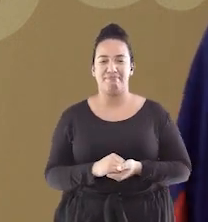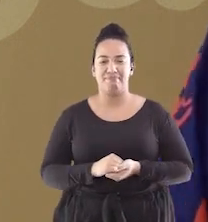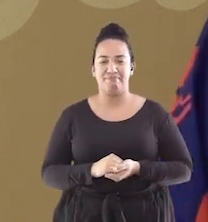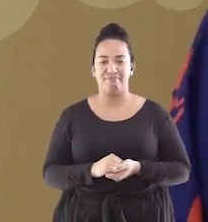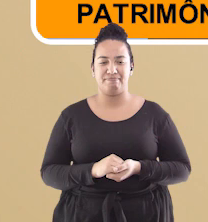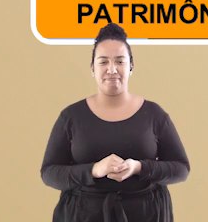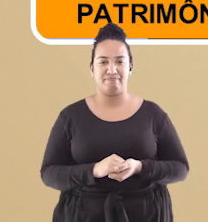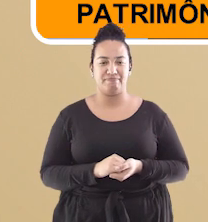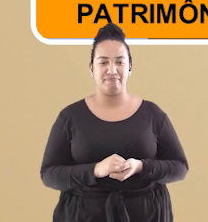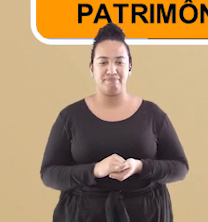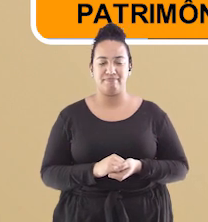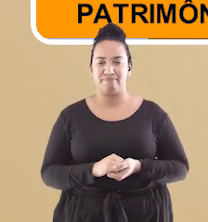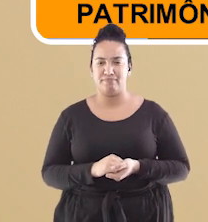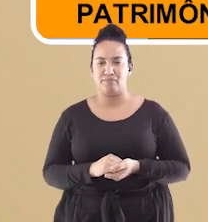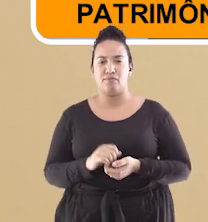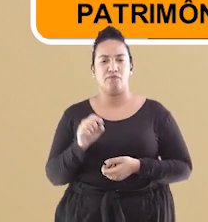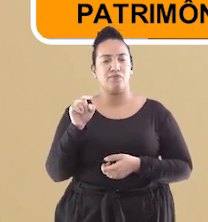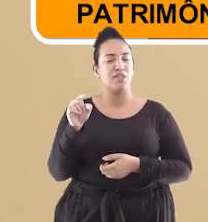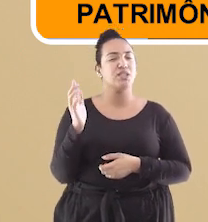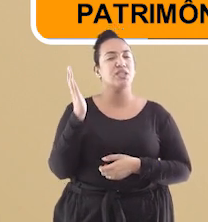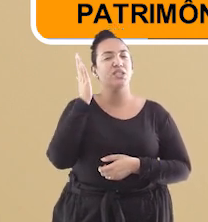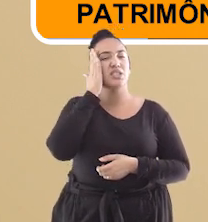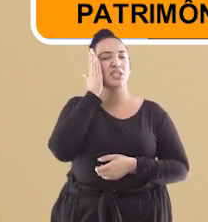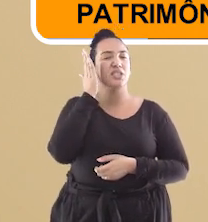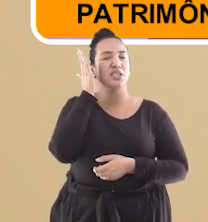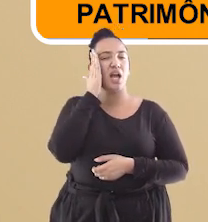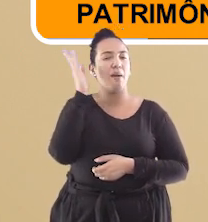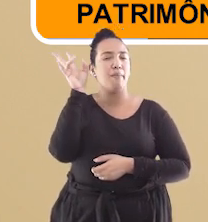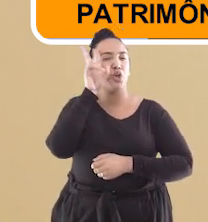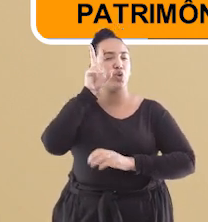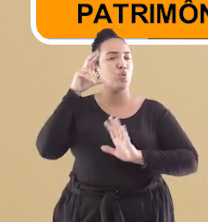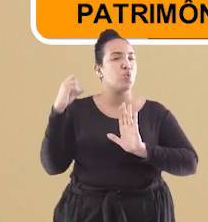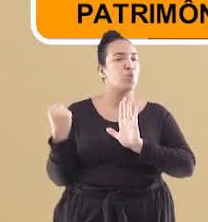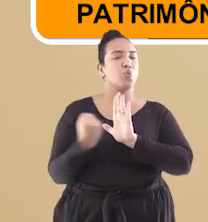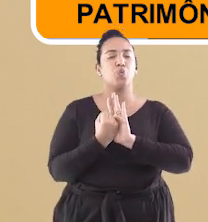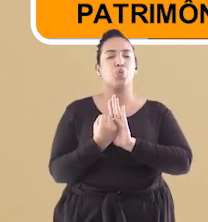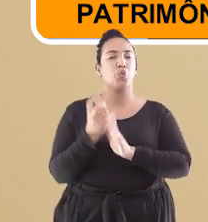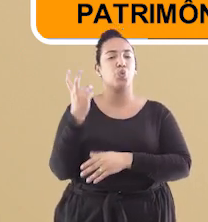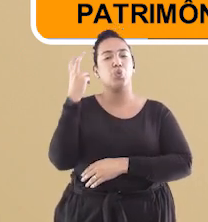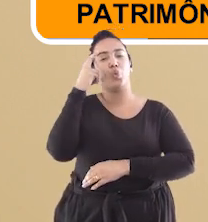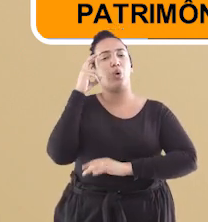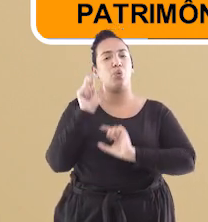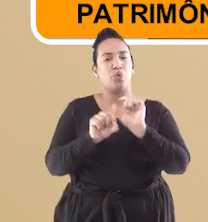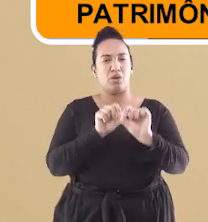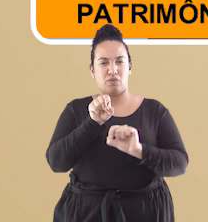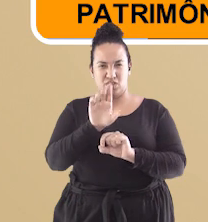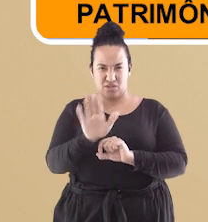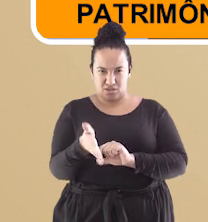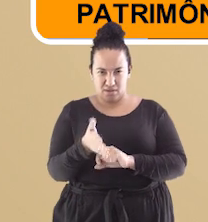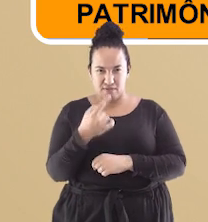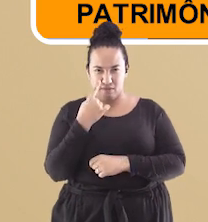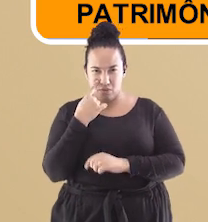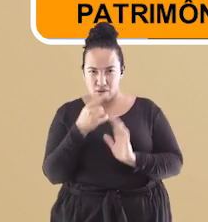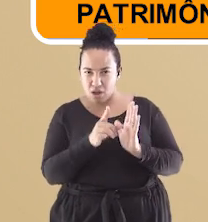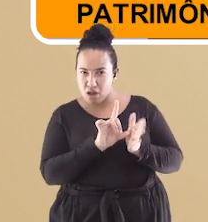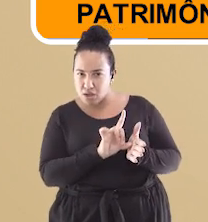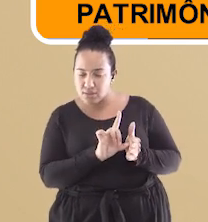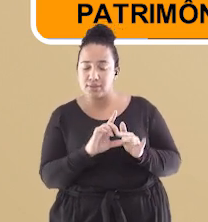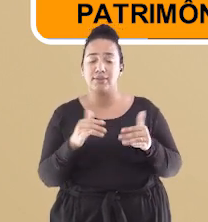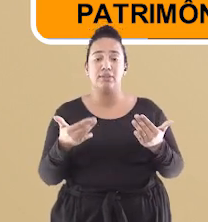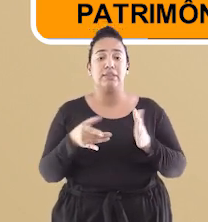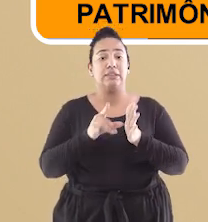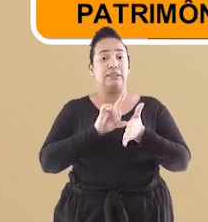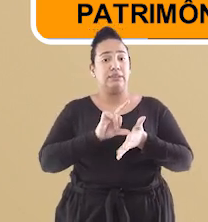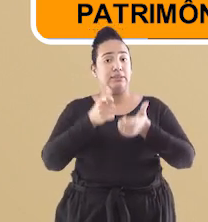programa. Você sabe o que é um patrimônio cultural? Já ouviu essa expressão? Antes de